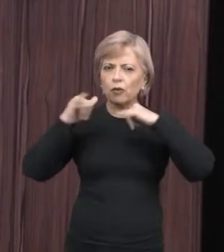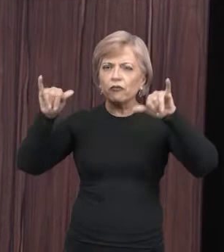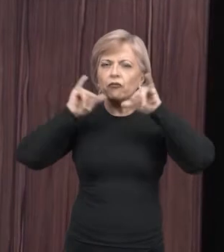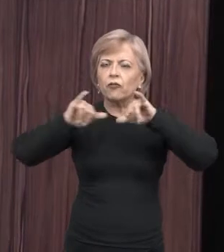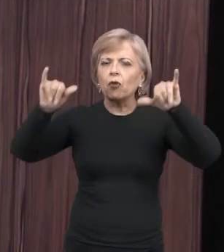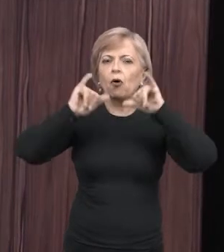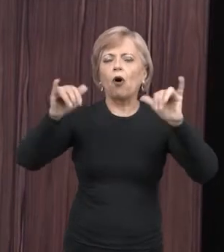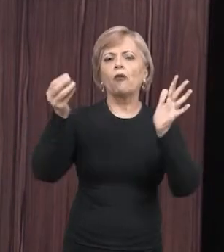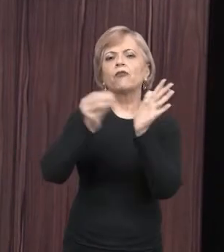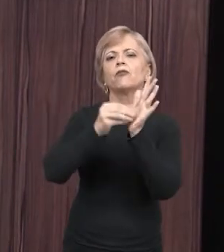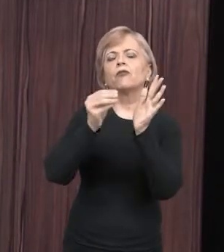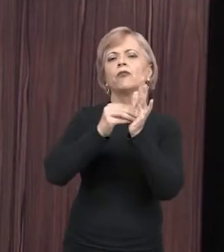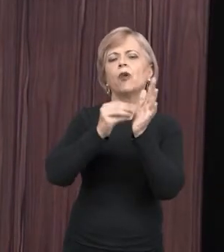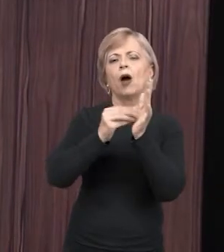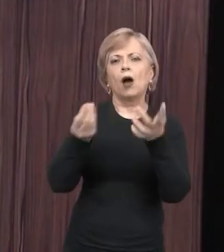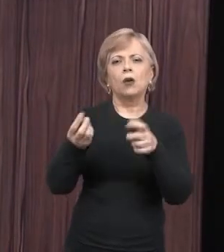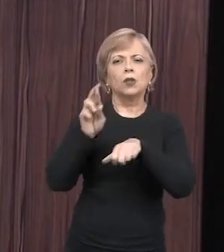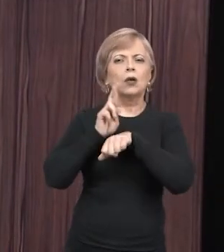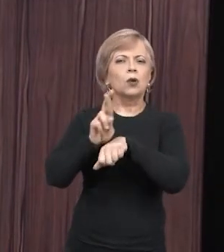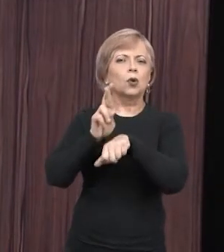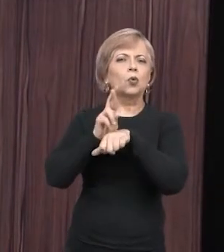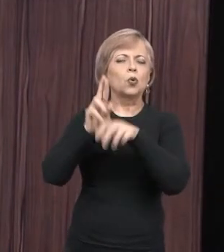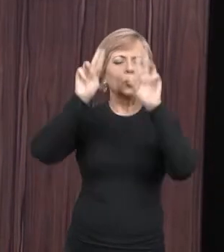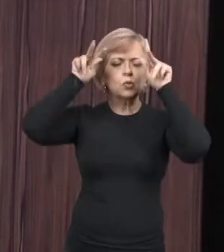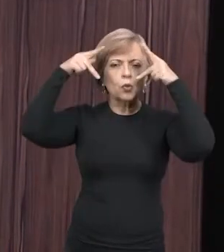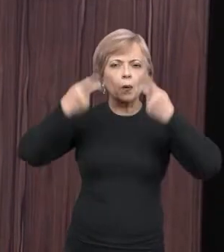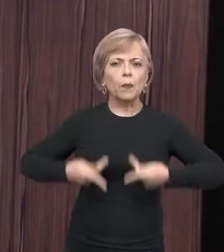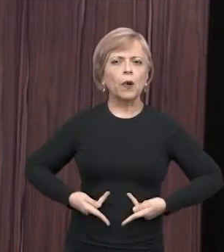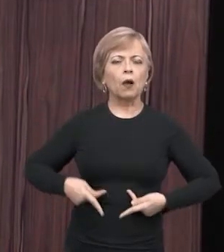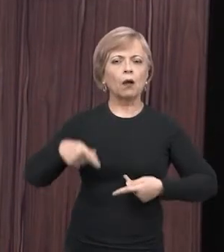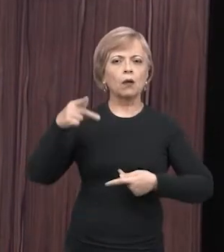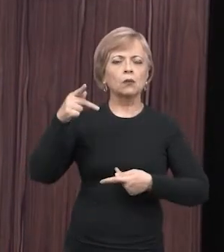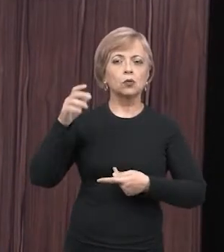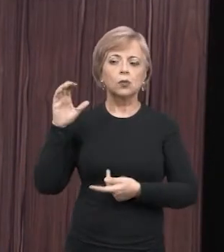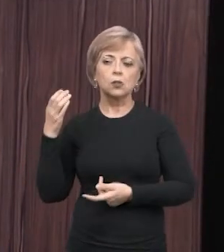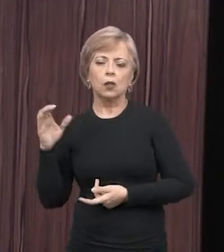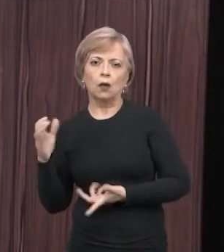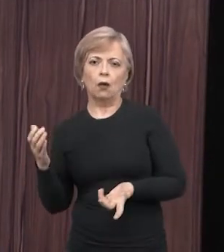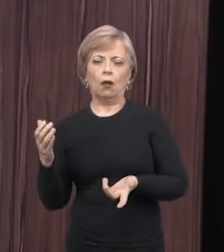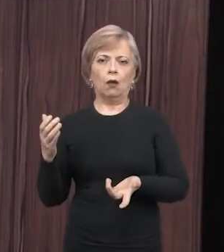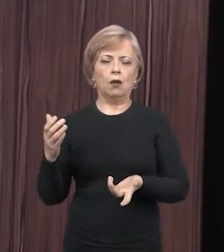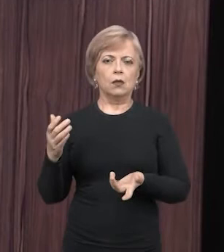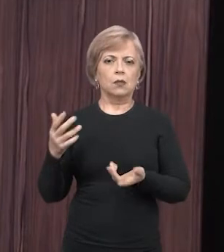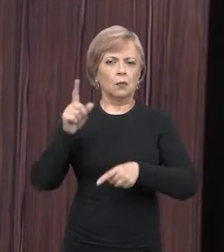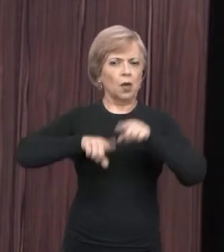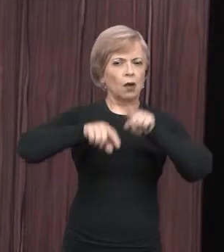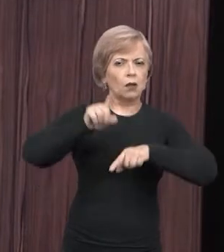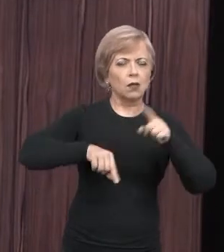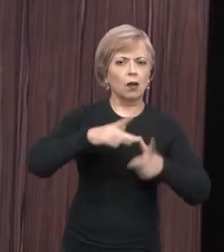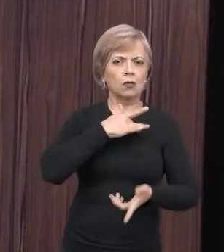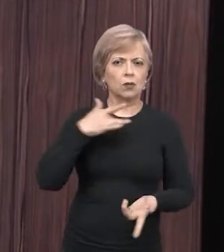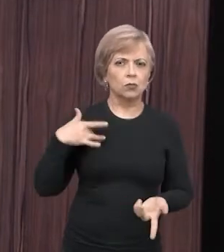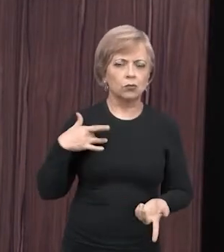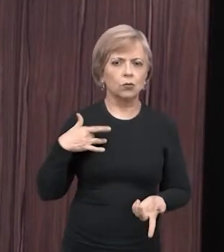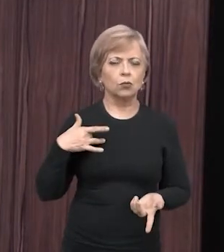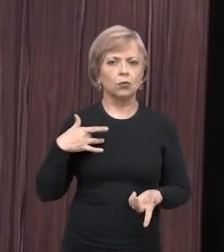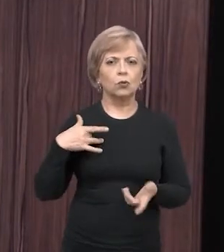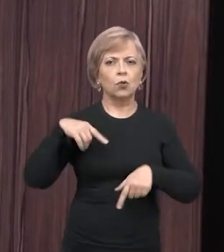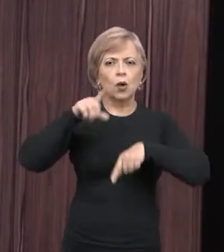ausência de recursos humanos suficientes, de insumos na área de saúde, de equipamentos para a área de